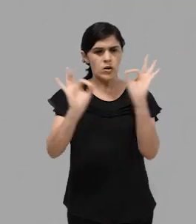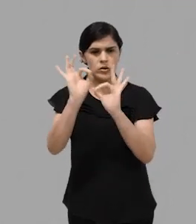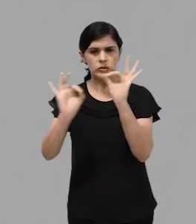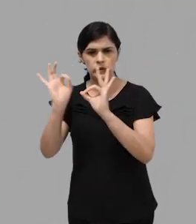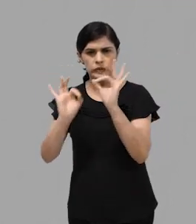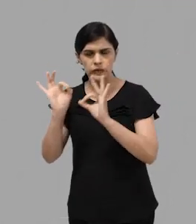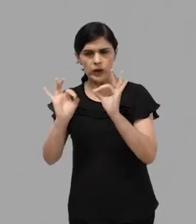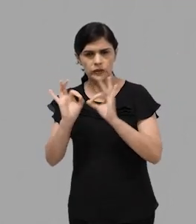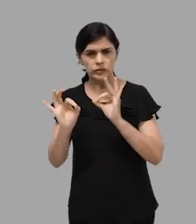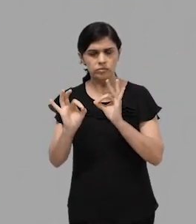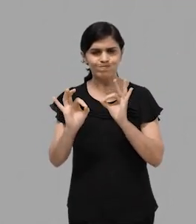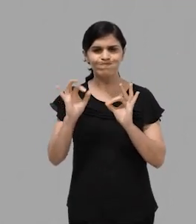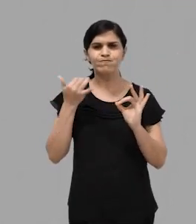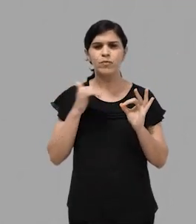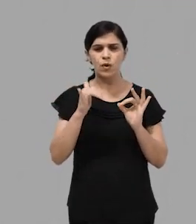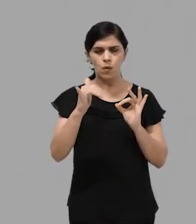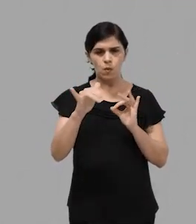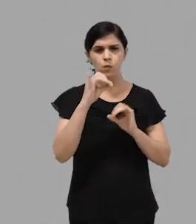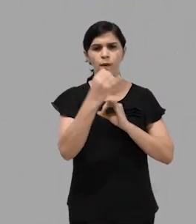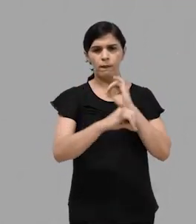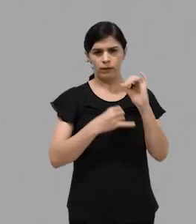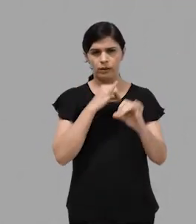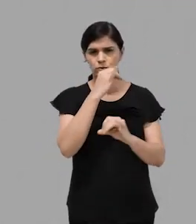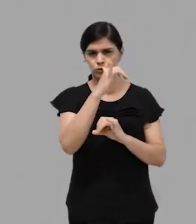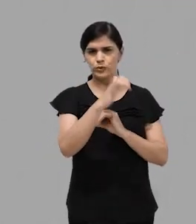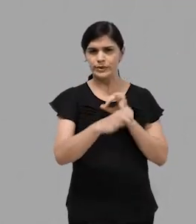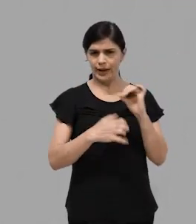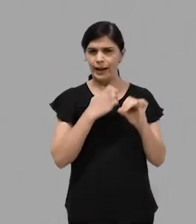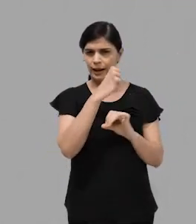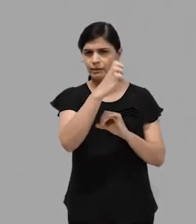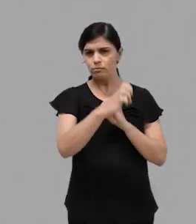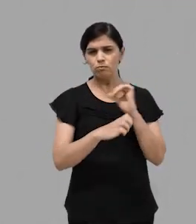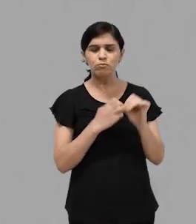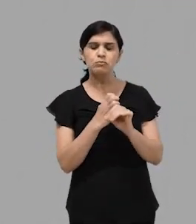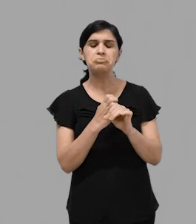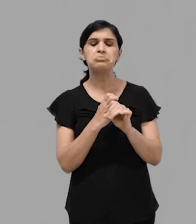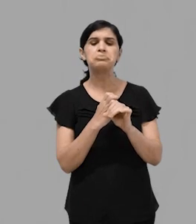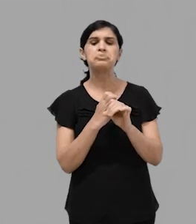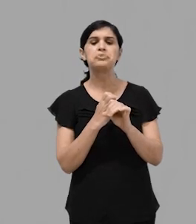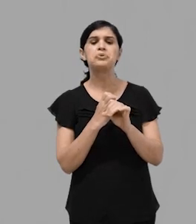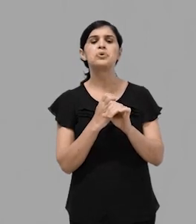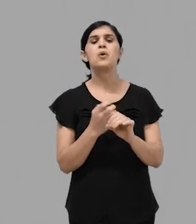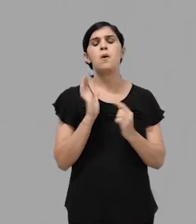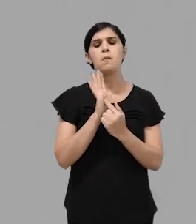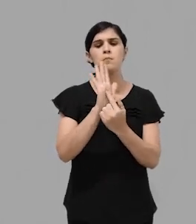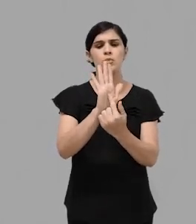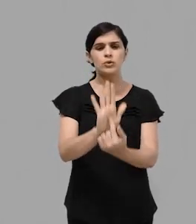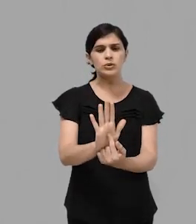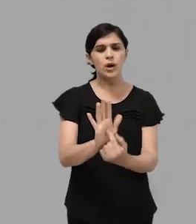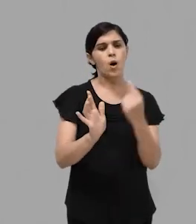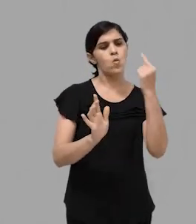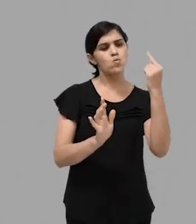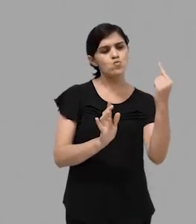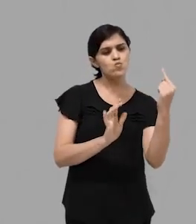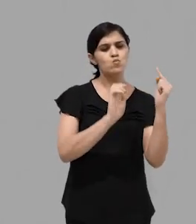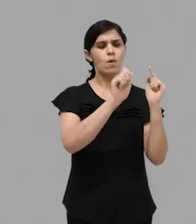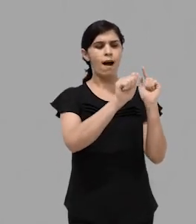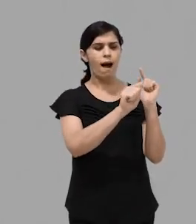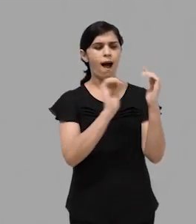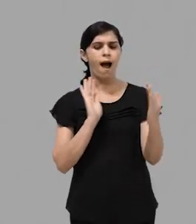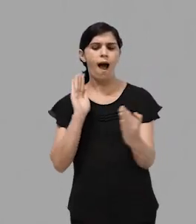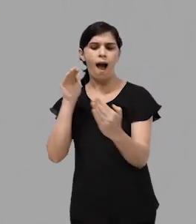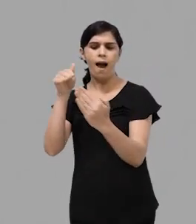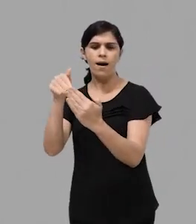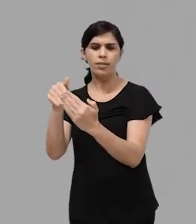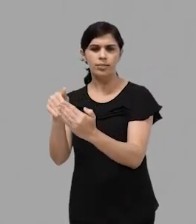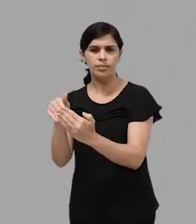ou no subnível P. Eu tenho família A de 1A até 8A. A família B,